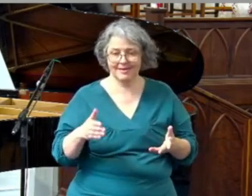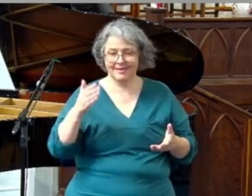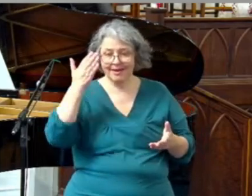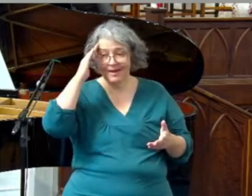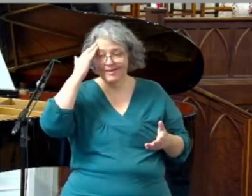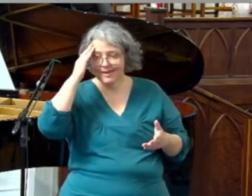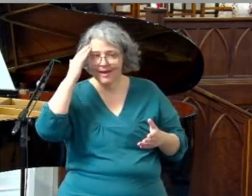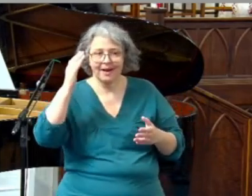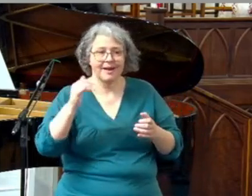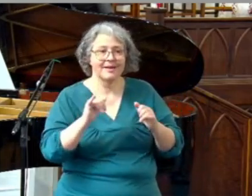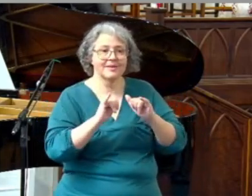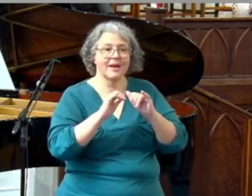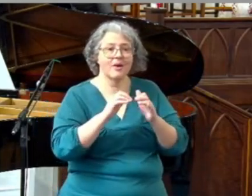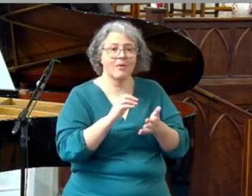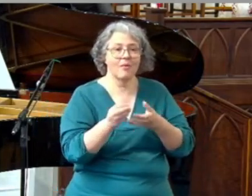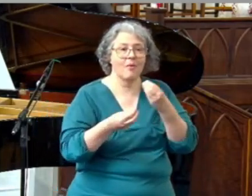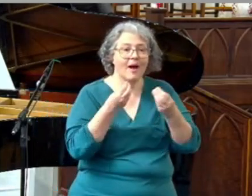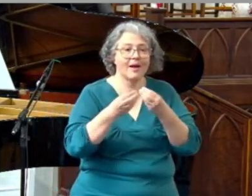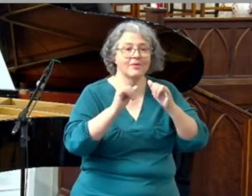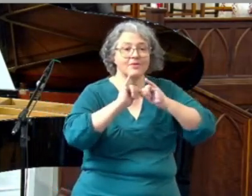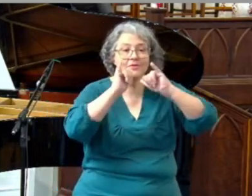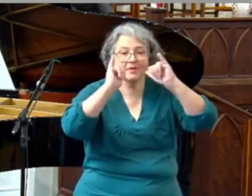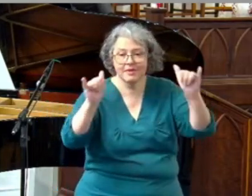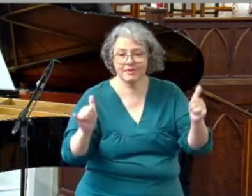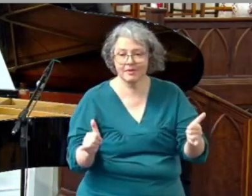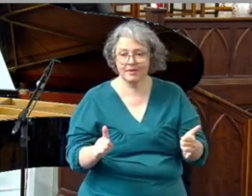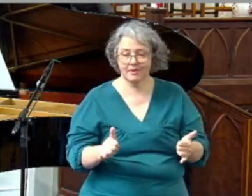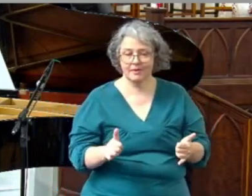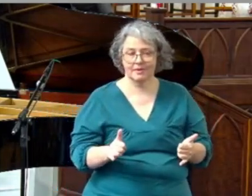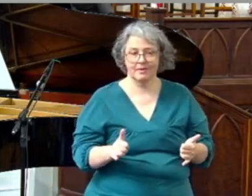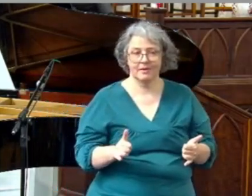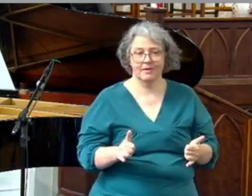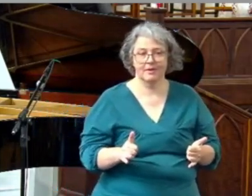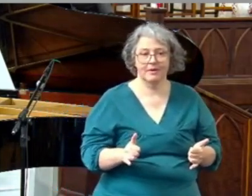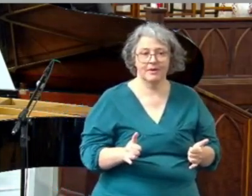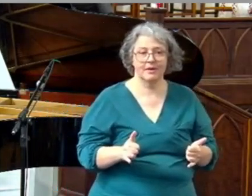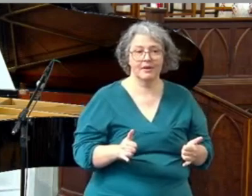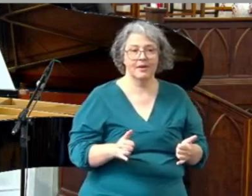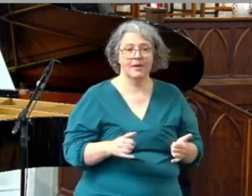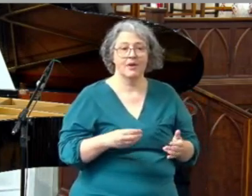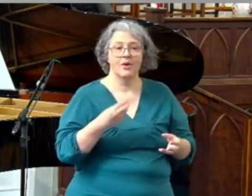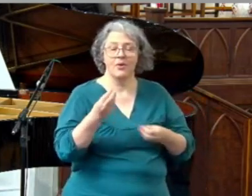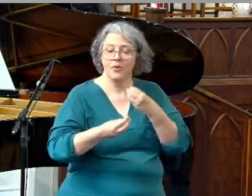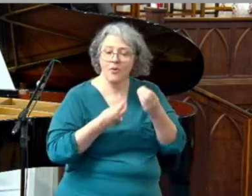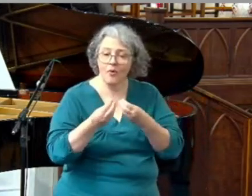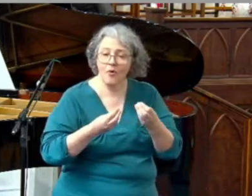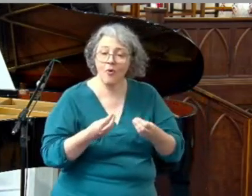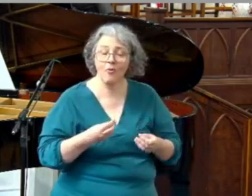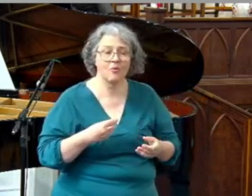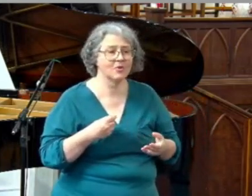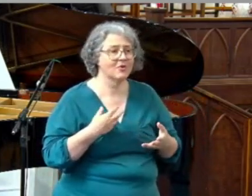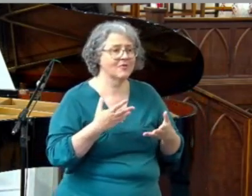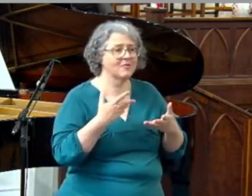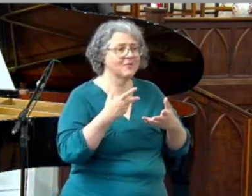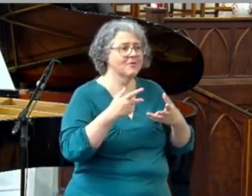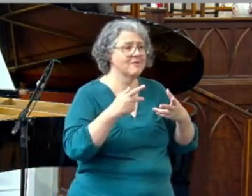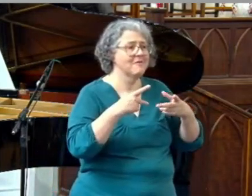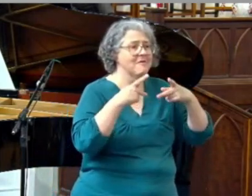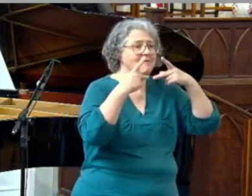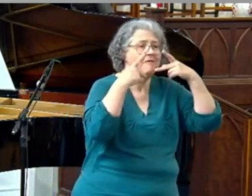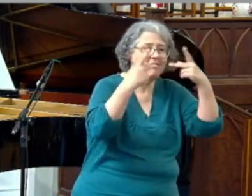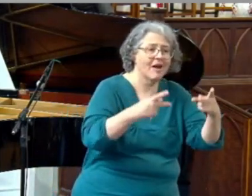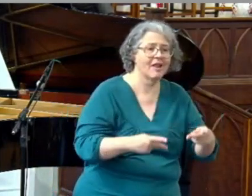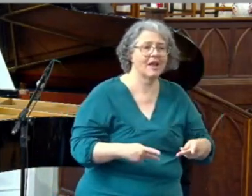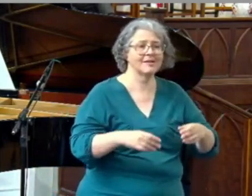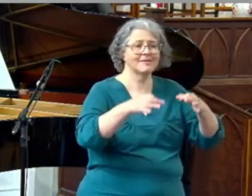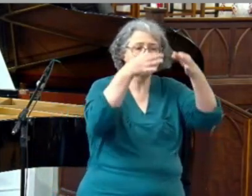conversas evangelísticas, dessa forma, como iremos julgar corretamente, que é o ensino do texto?